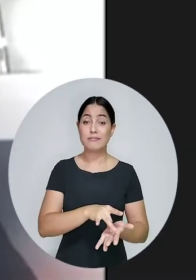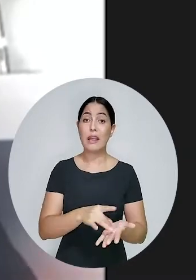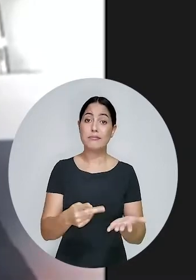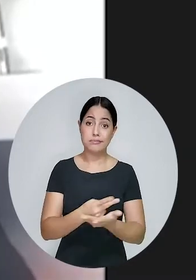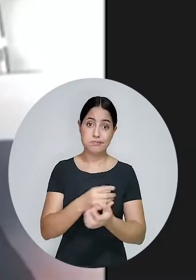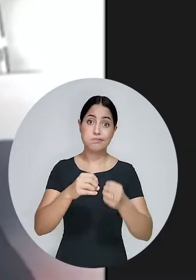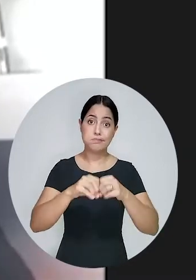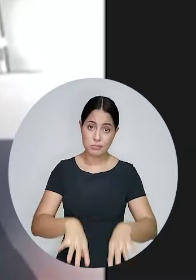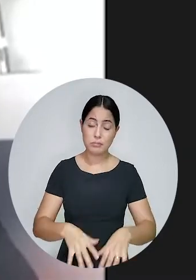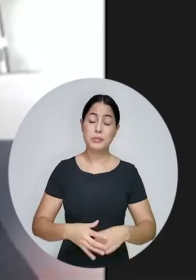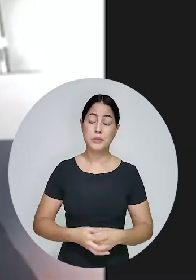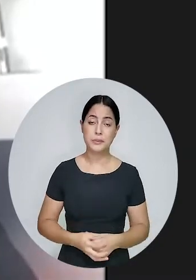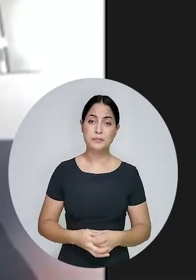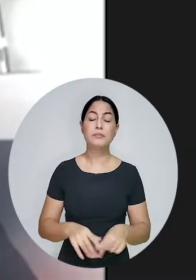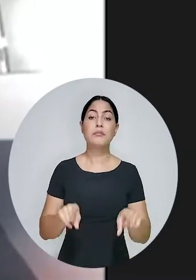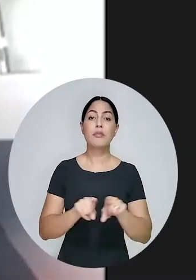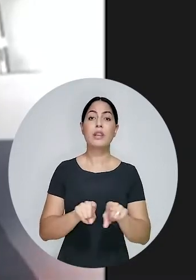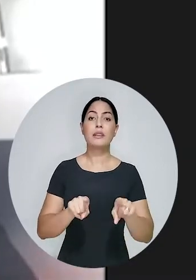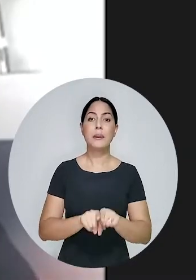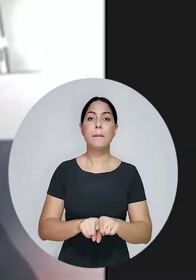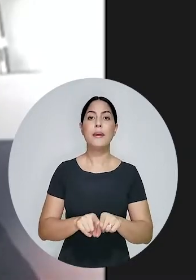exemplo, tem uma conta na XP,